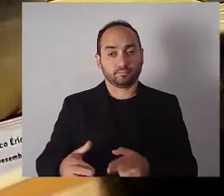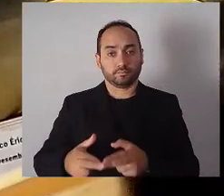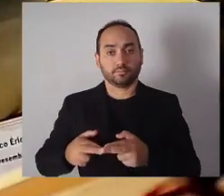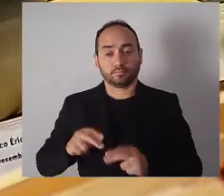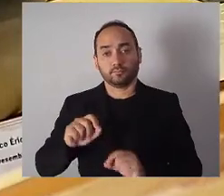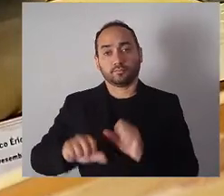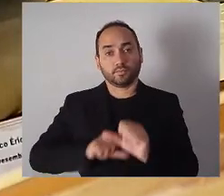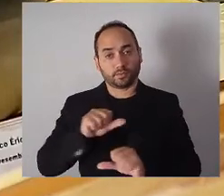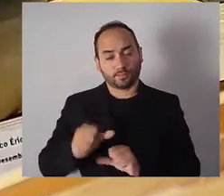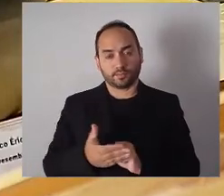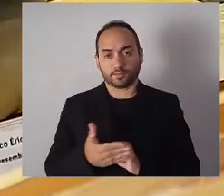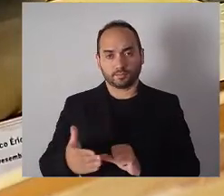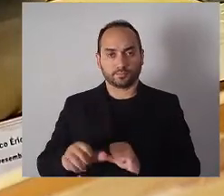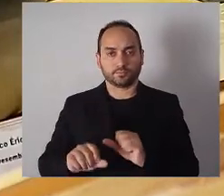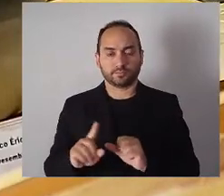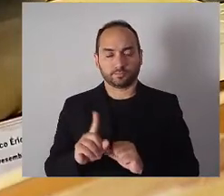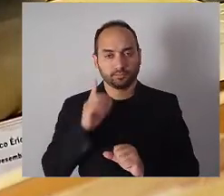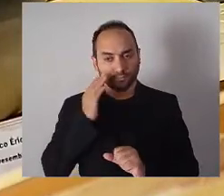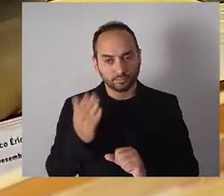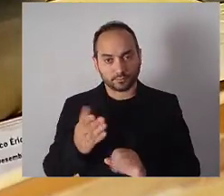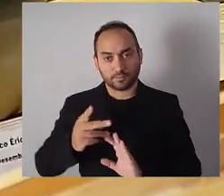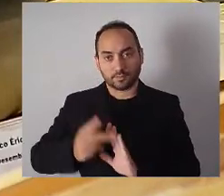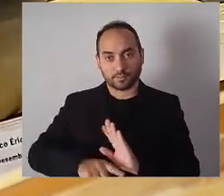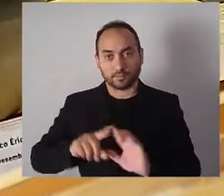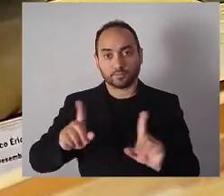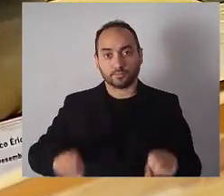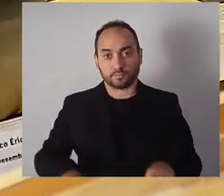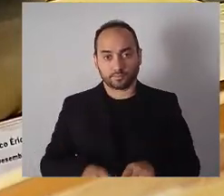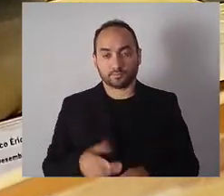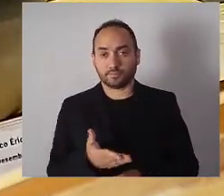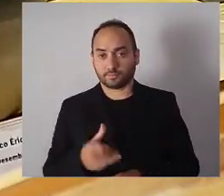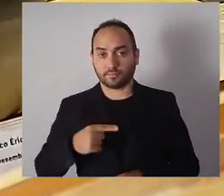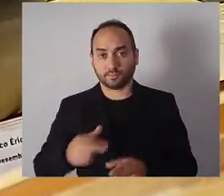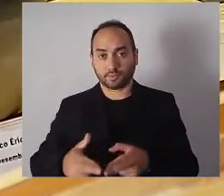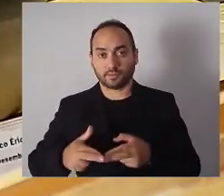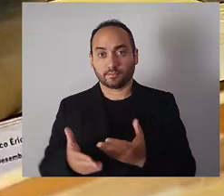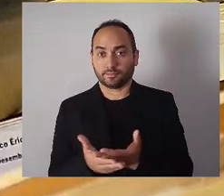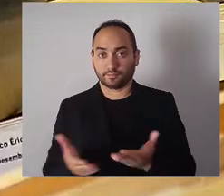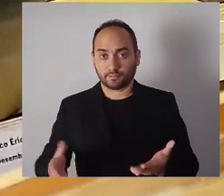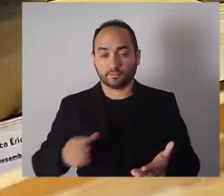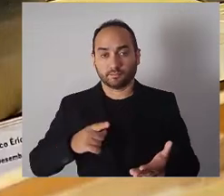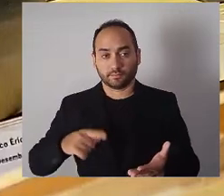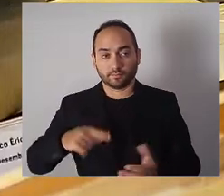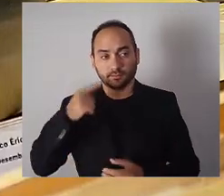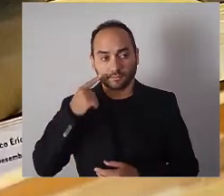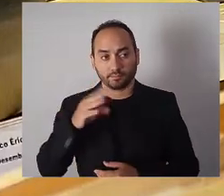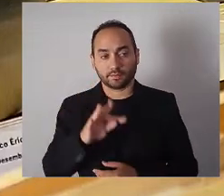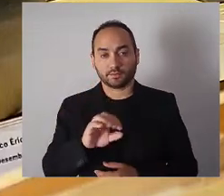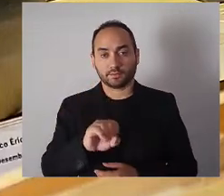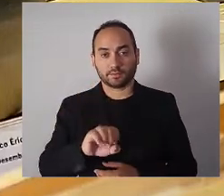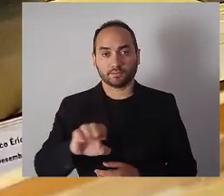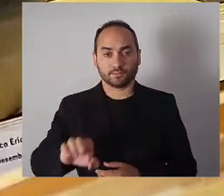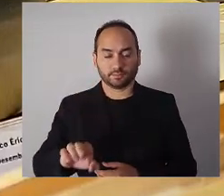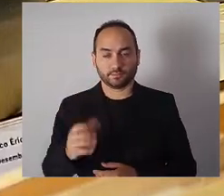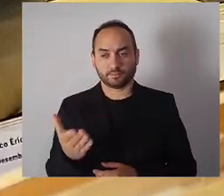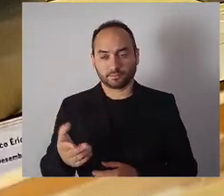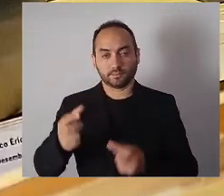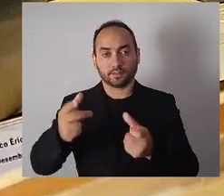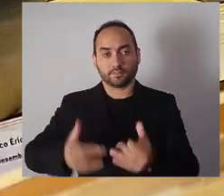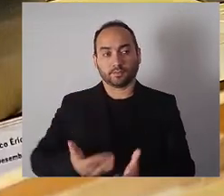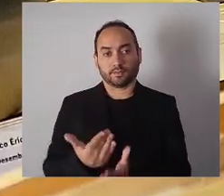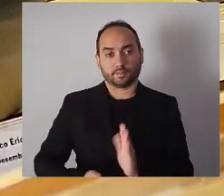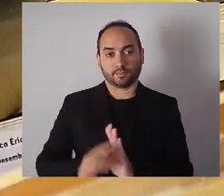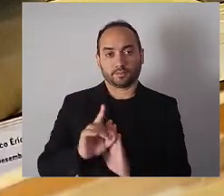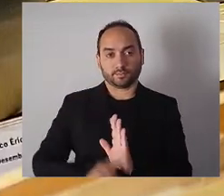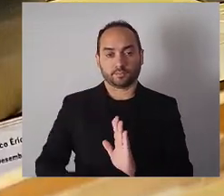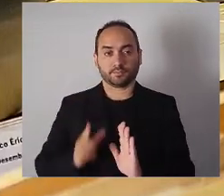mudança substancial e desvio reiterado do programa partidário, reconhecendo, inclusive, pelo TSE, como justa causa para a